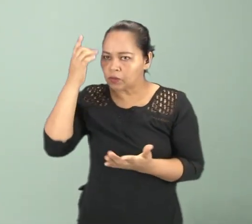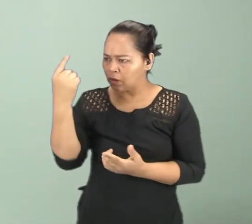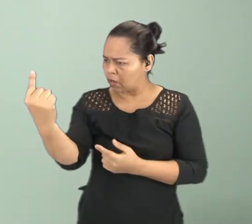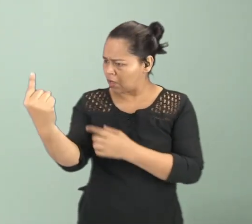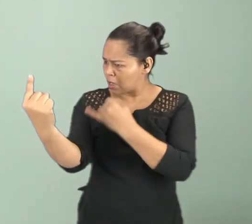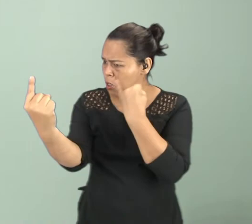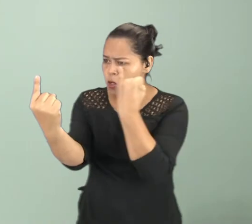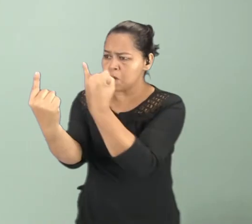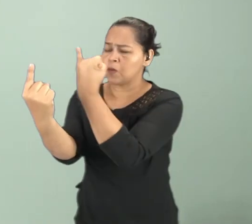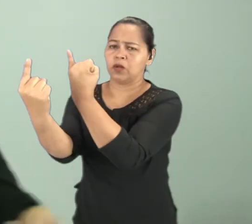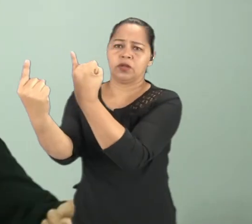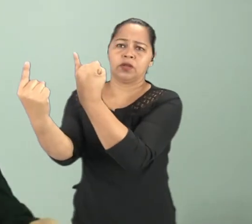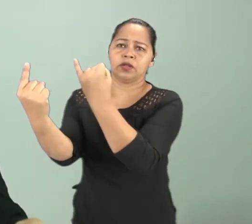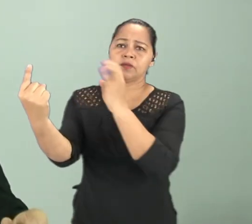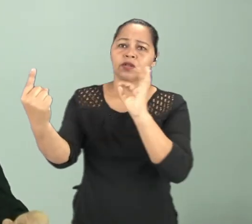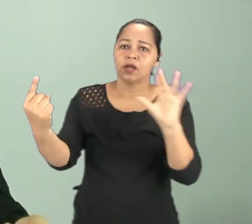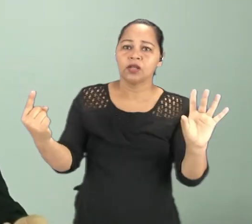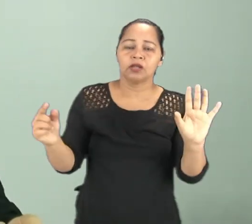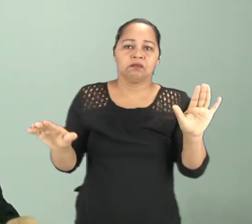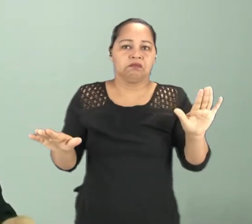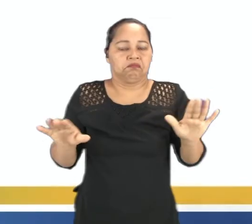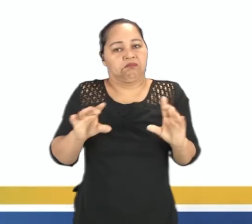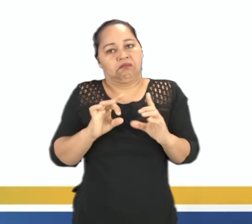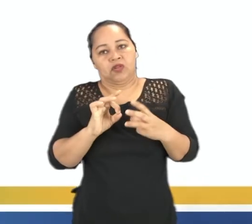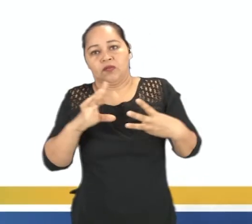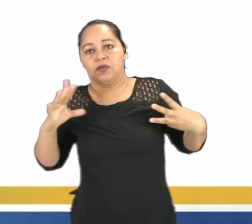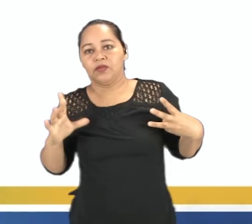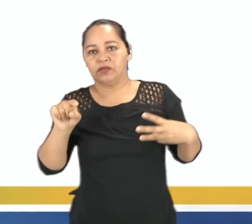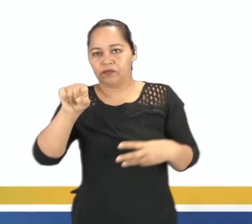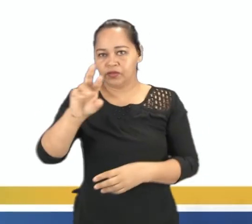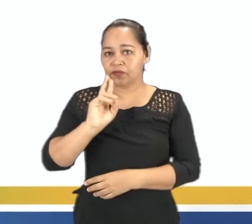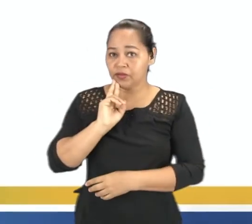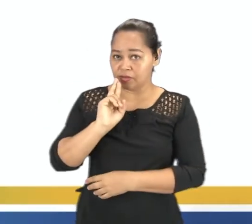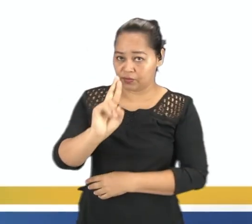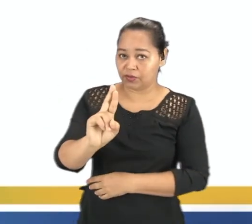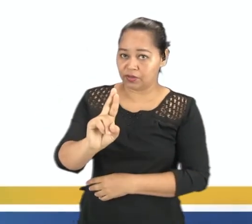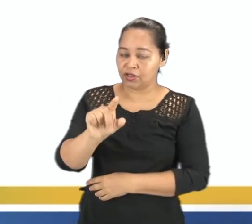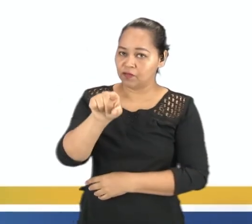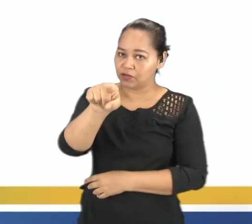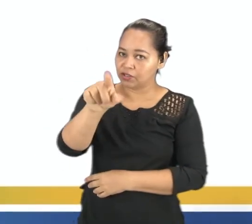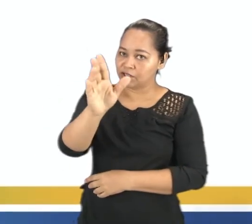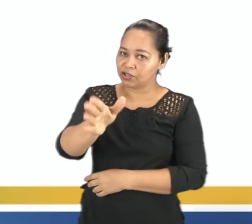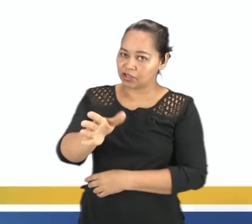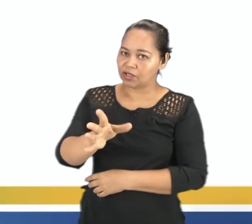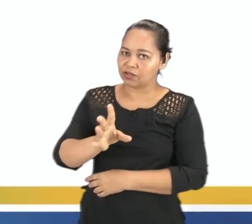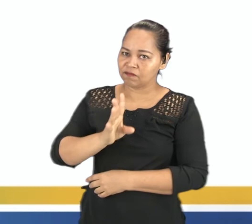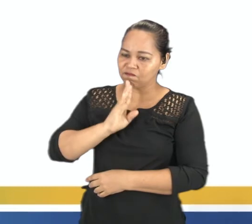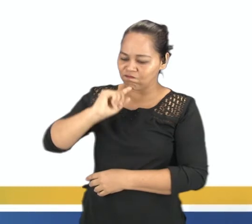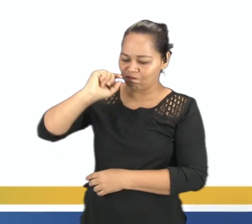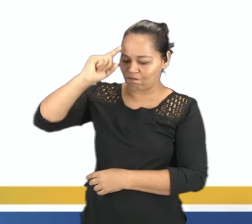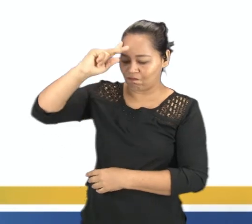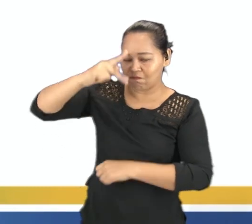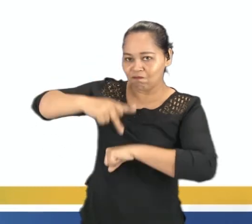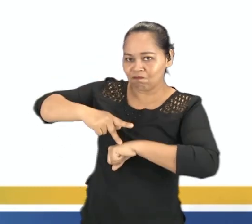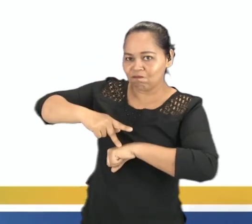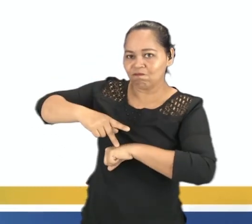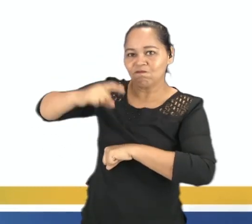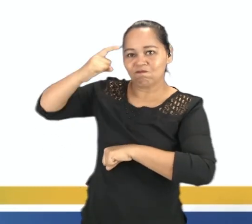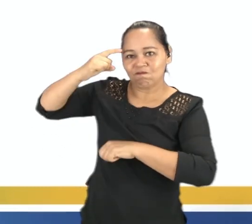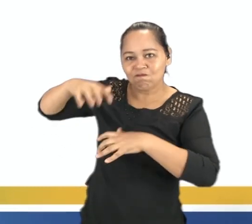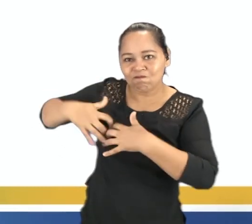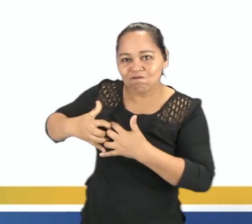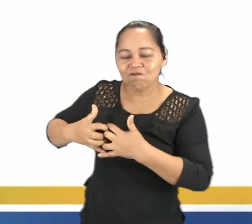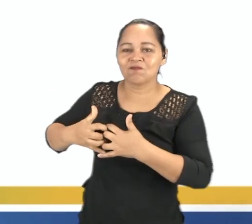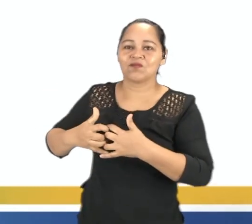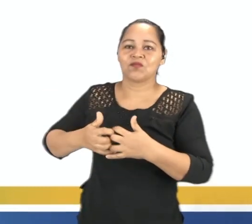tá bom? Então, dependendo de como você responderá essas questões, você já está se conhecendo um pouco mais. Desde a primeira aula até